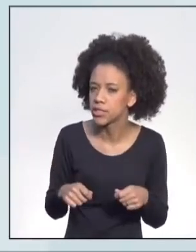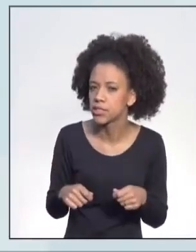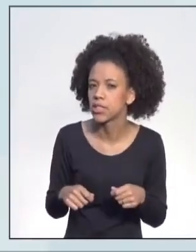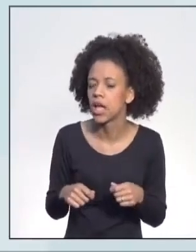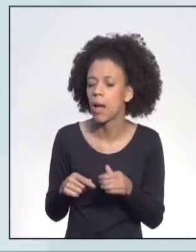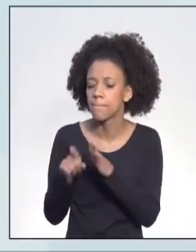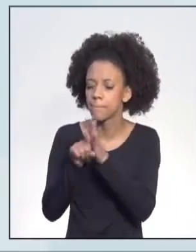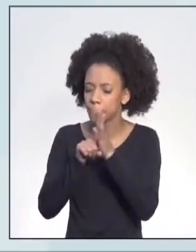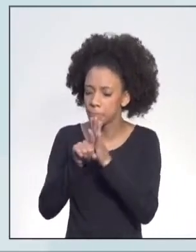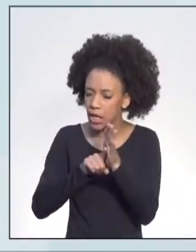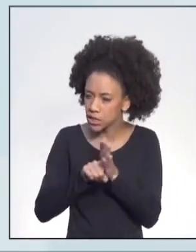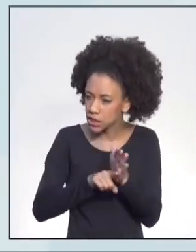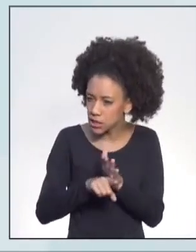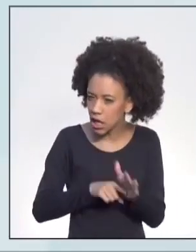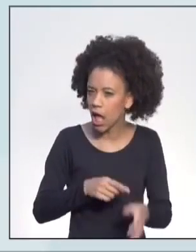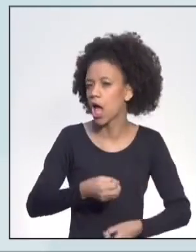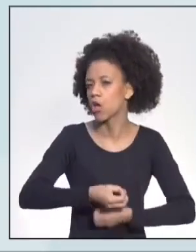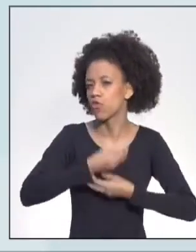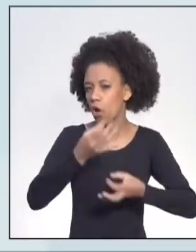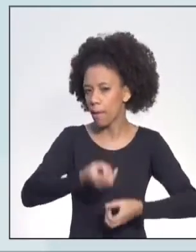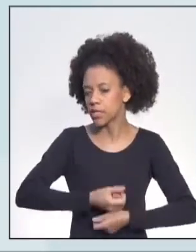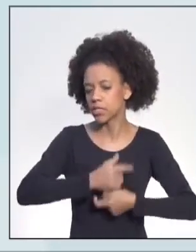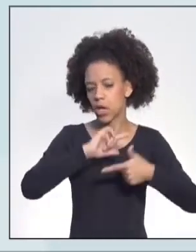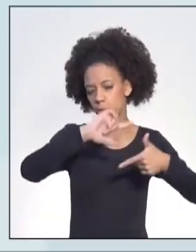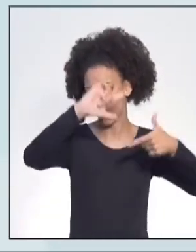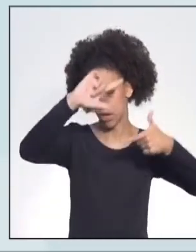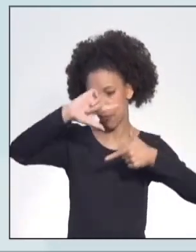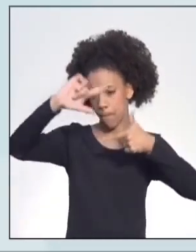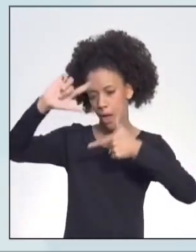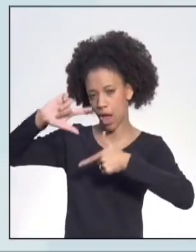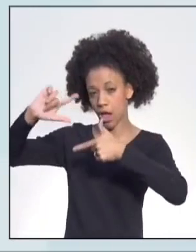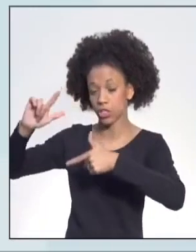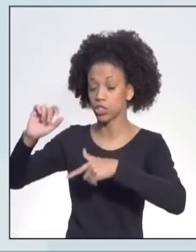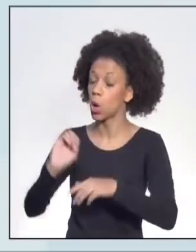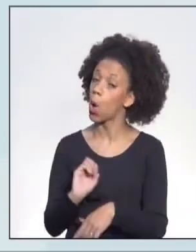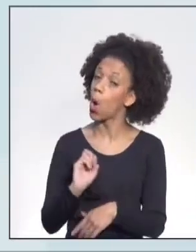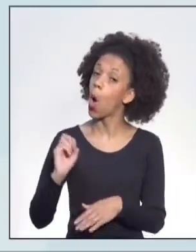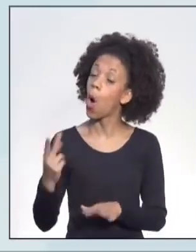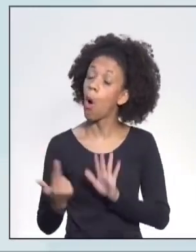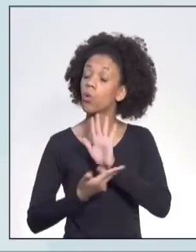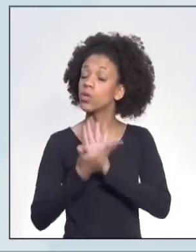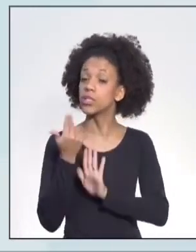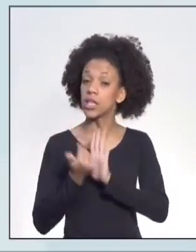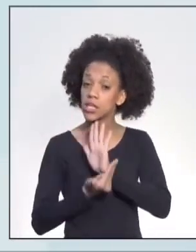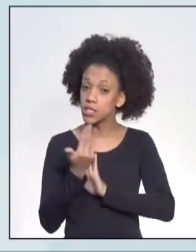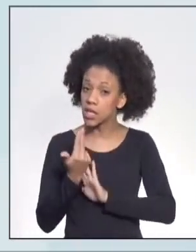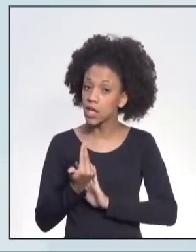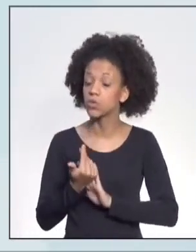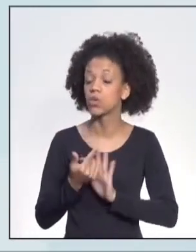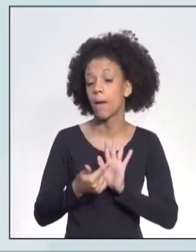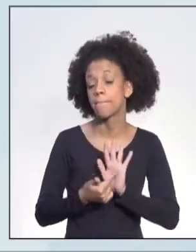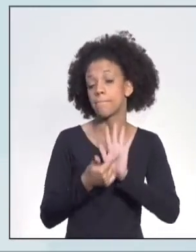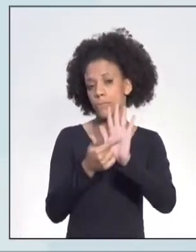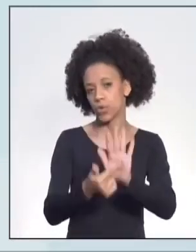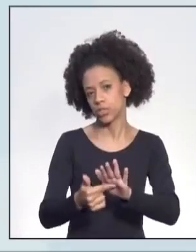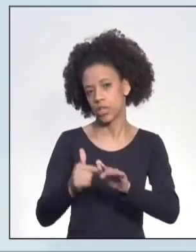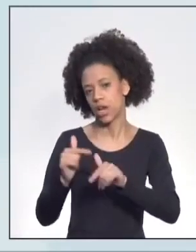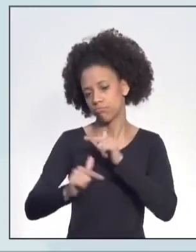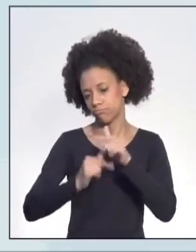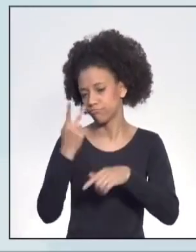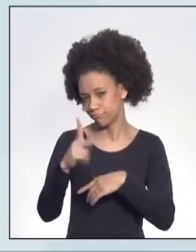buscar informações, procurar imagens ou fazer desenhos para ilustrar o seu